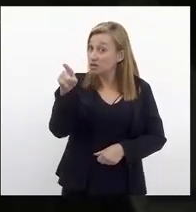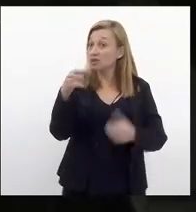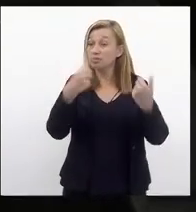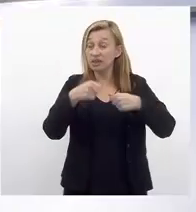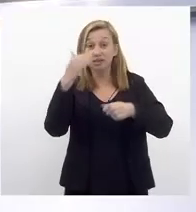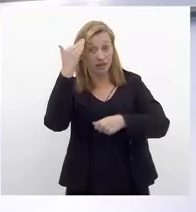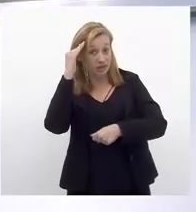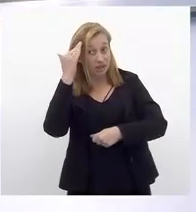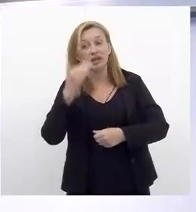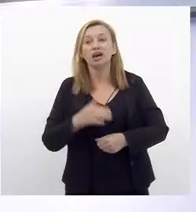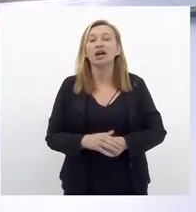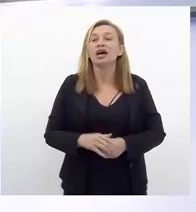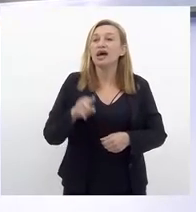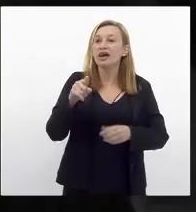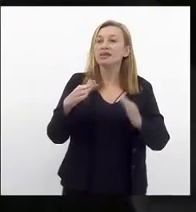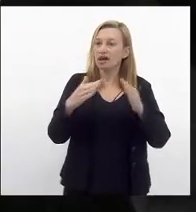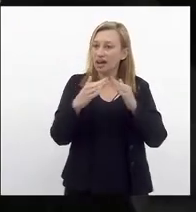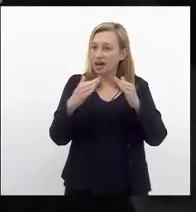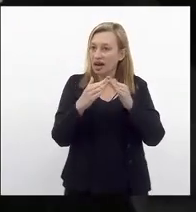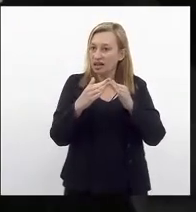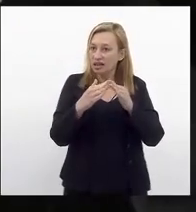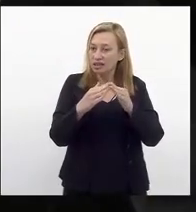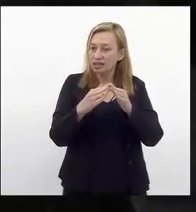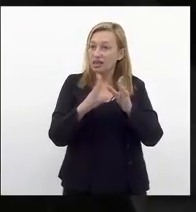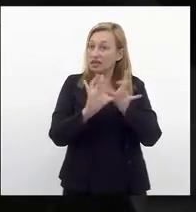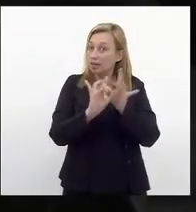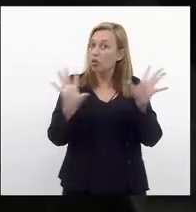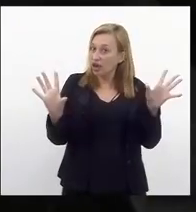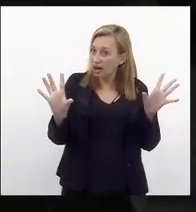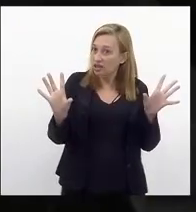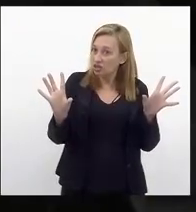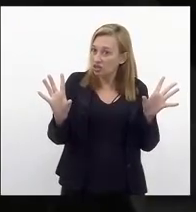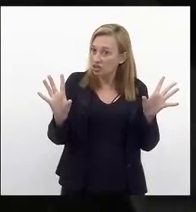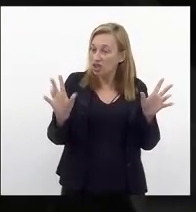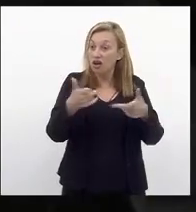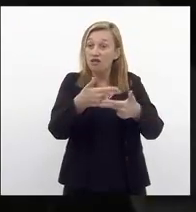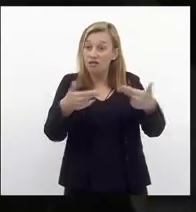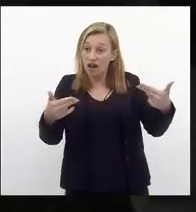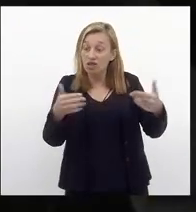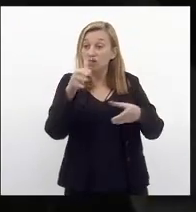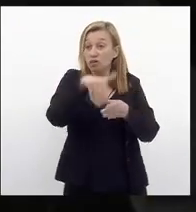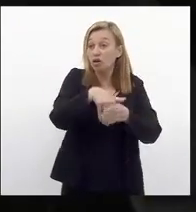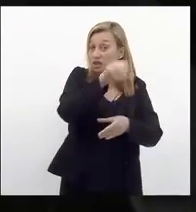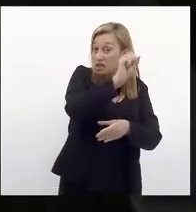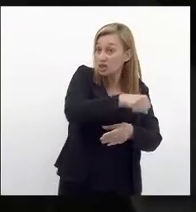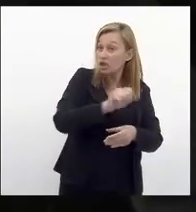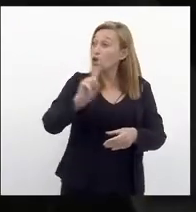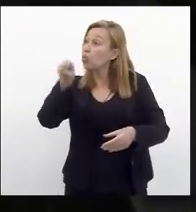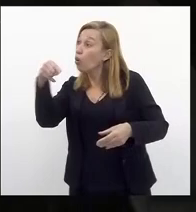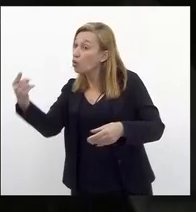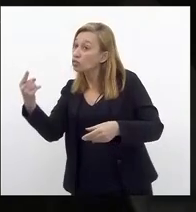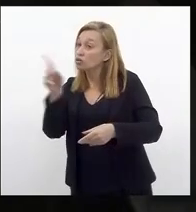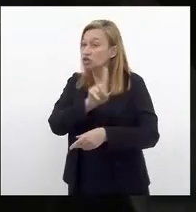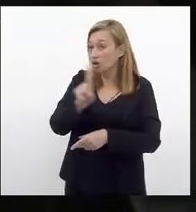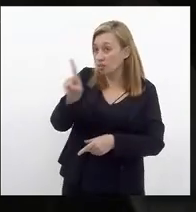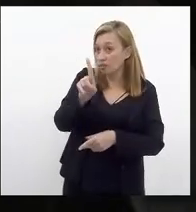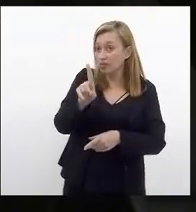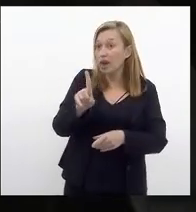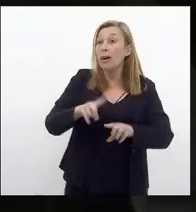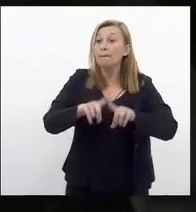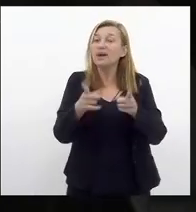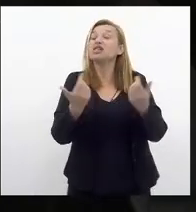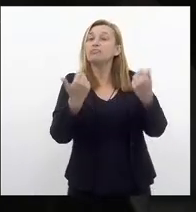precisam entender essa casa é uma casa democrática muitos voltam sim e outros voltam não